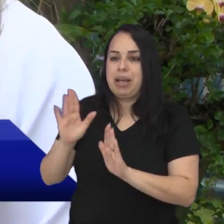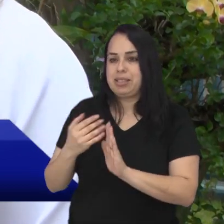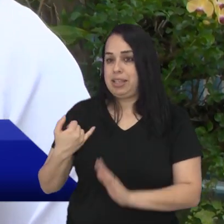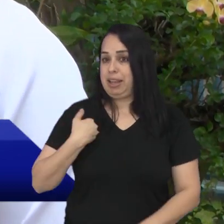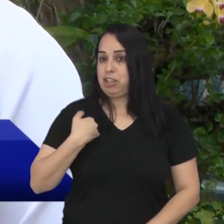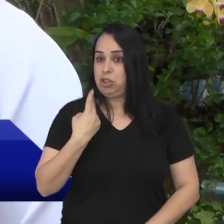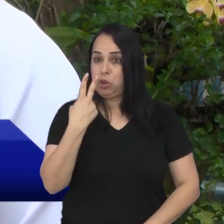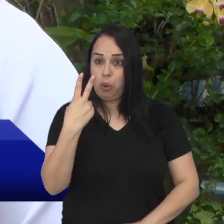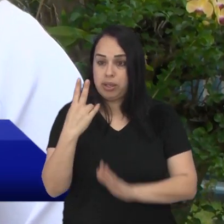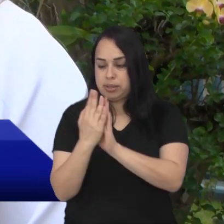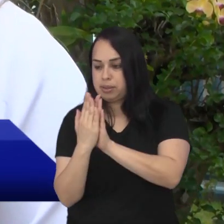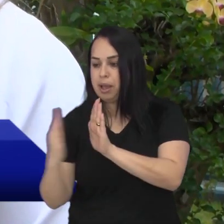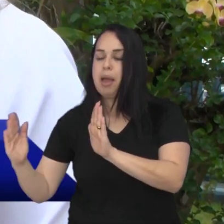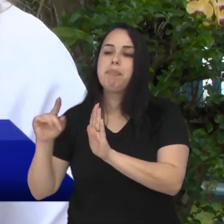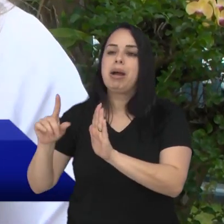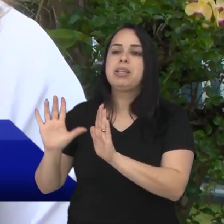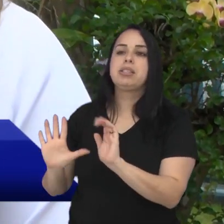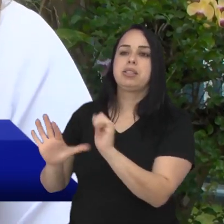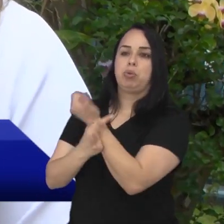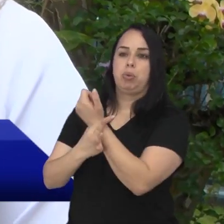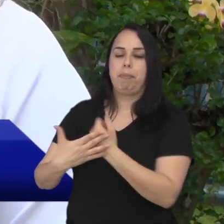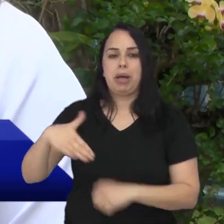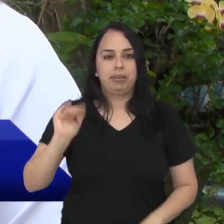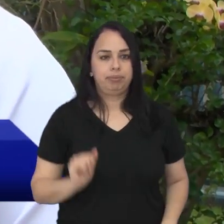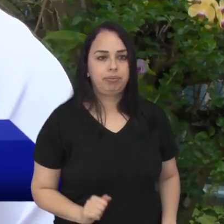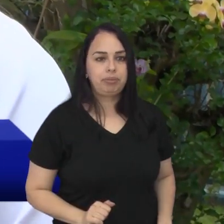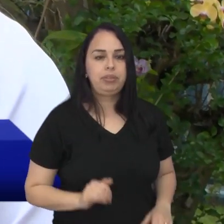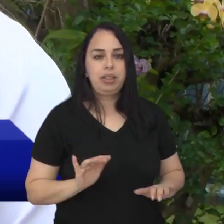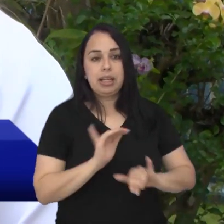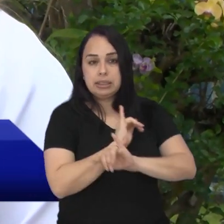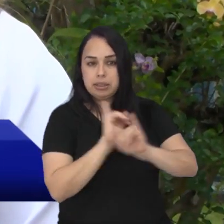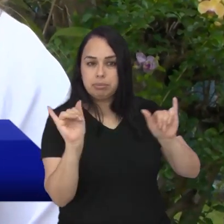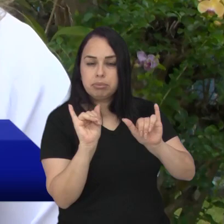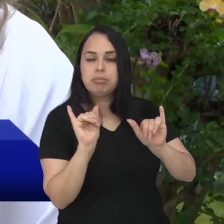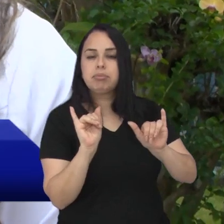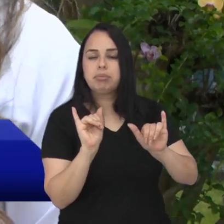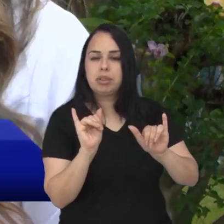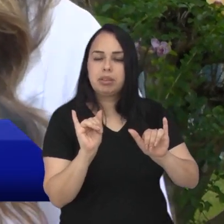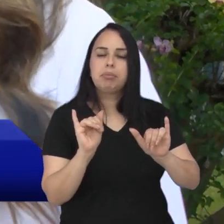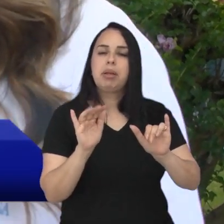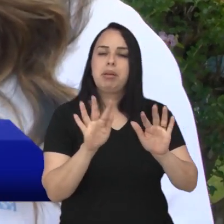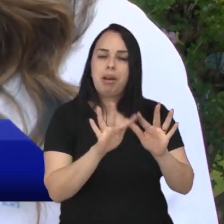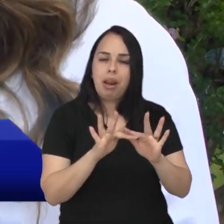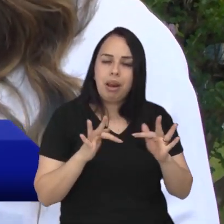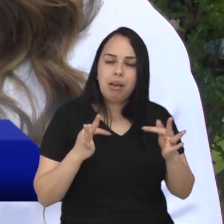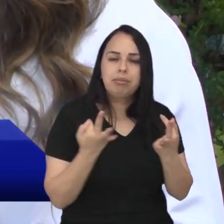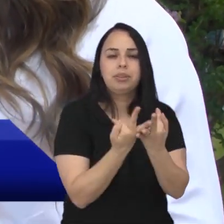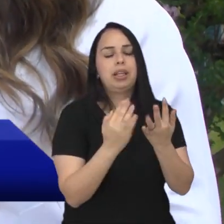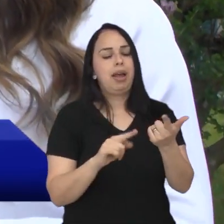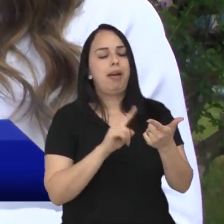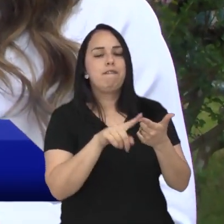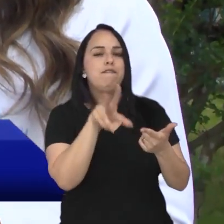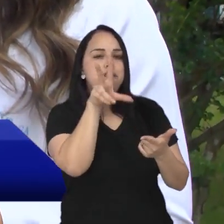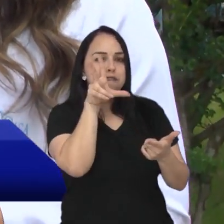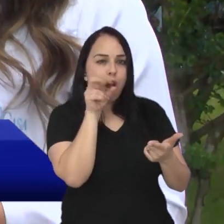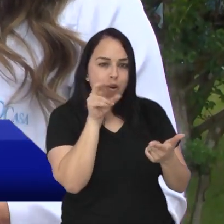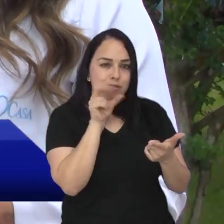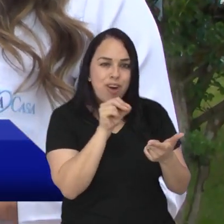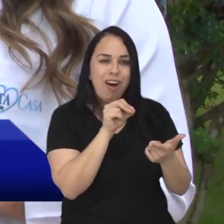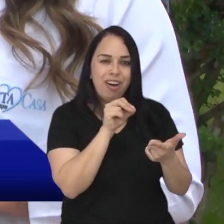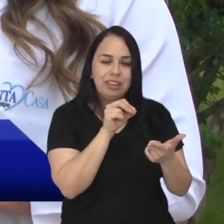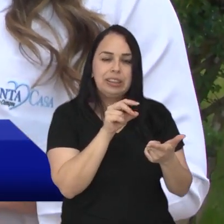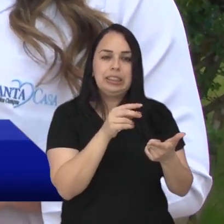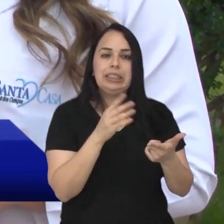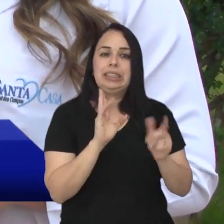2º ano é mais seguro para a criança. É bom a gente estar reforçando isso também para familiares, para os avós